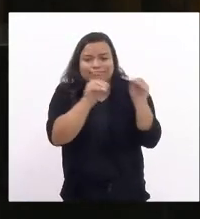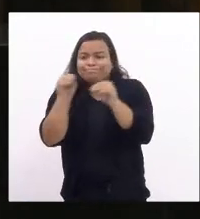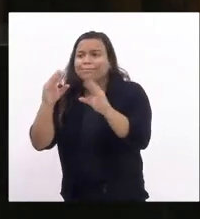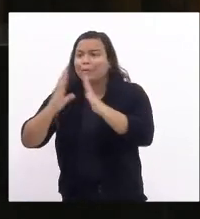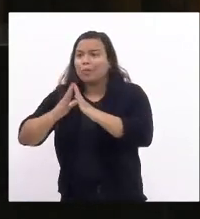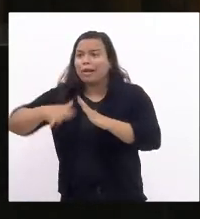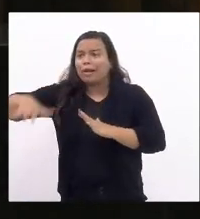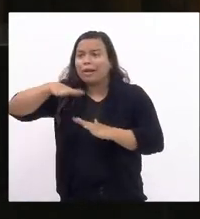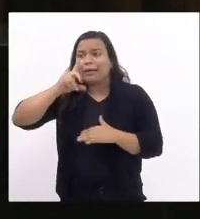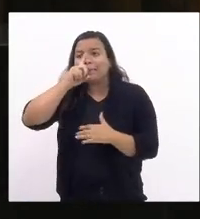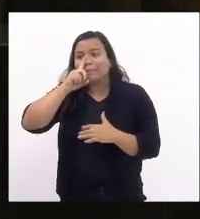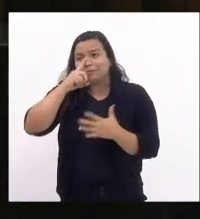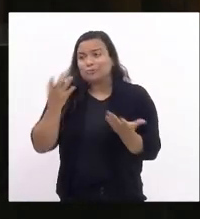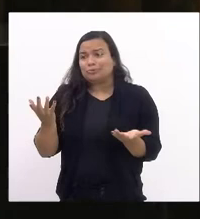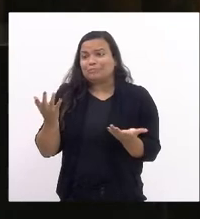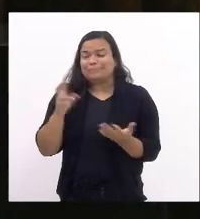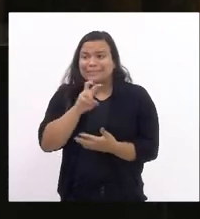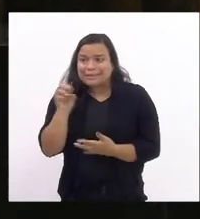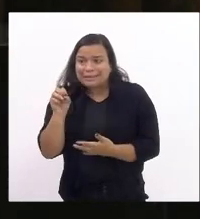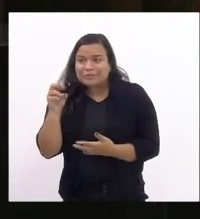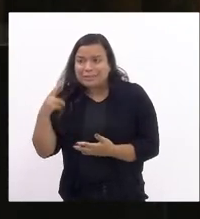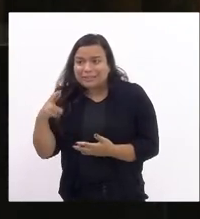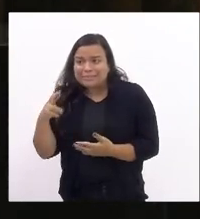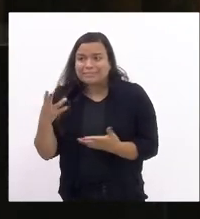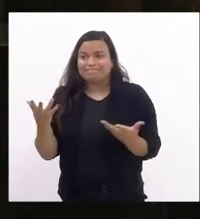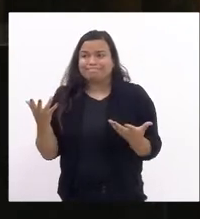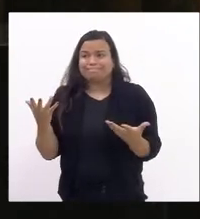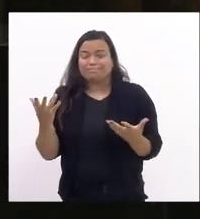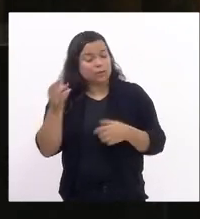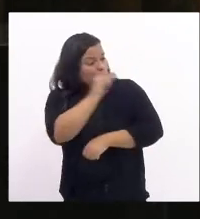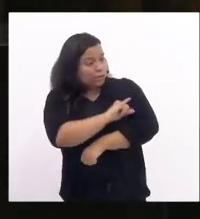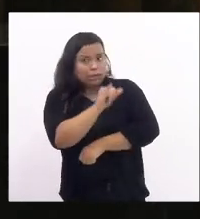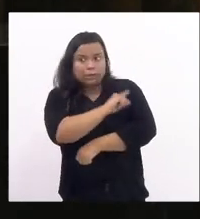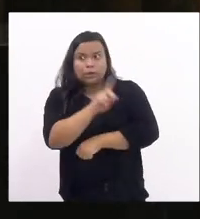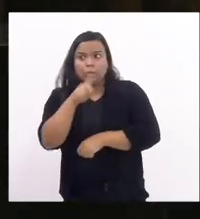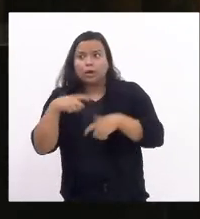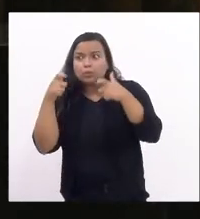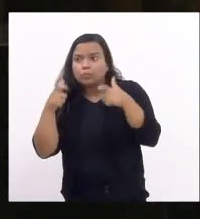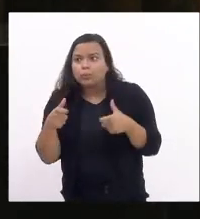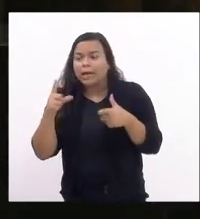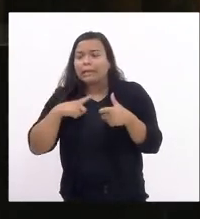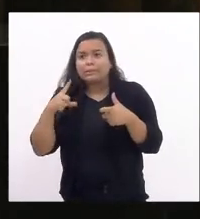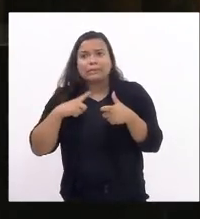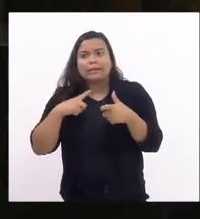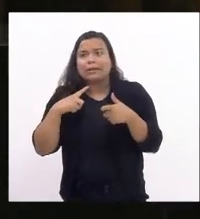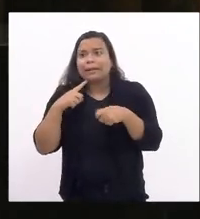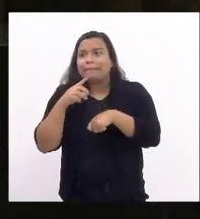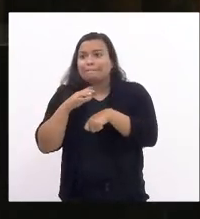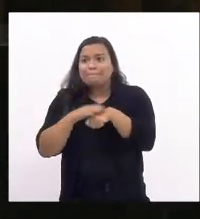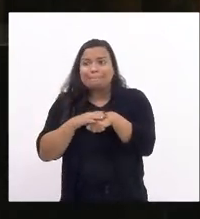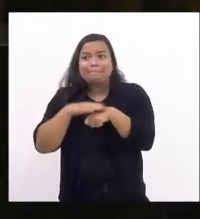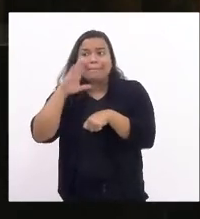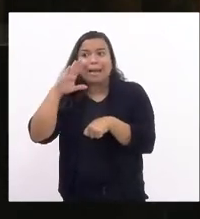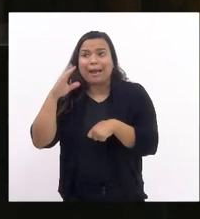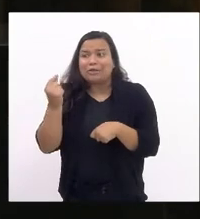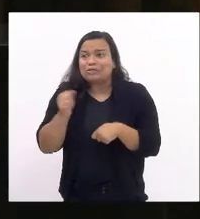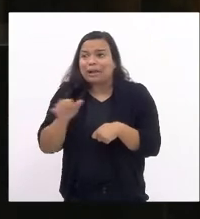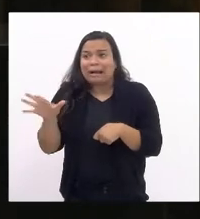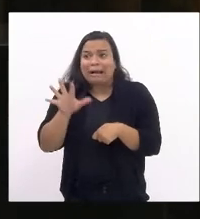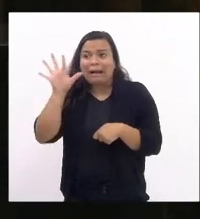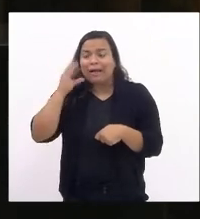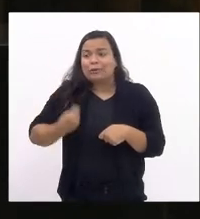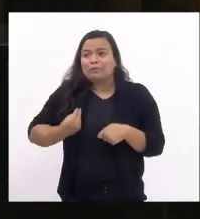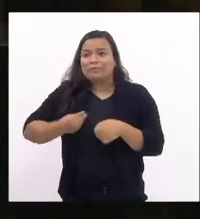de risco, né? O Rio de Janeiro hoje é um dos espaços que tem um dos maiores custos de vida